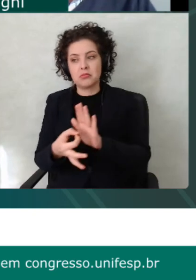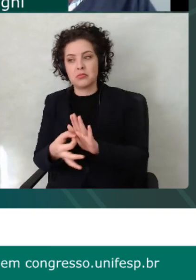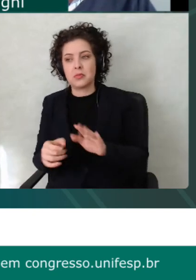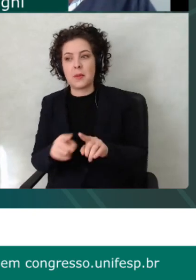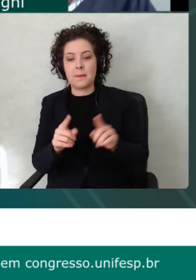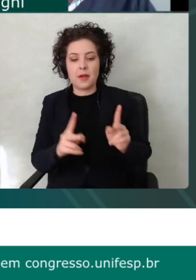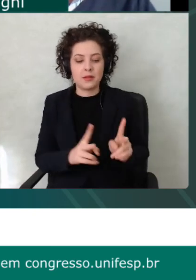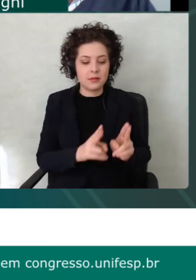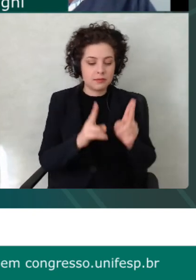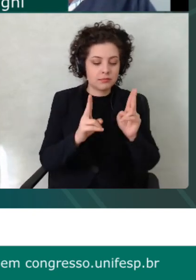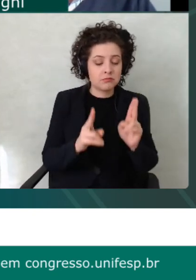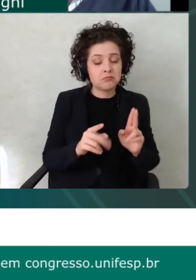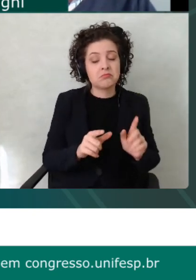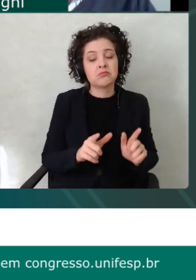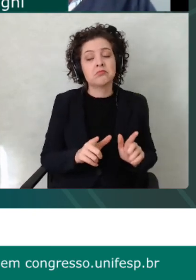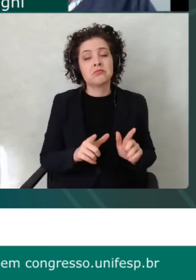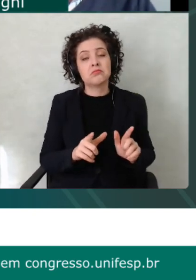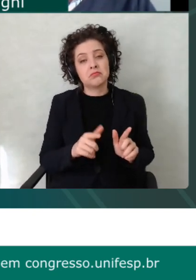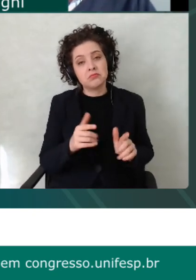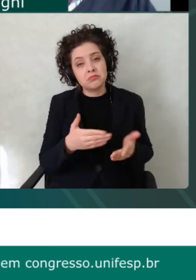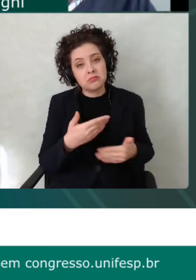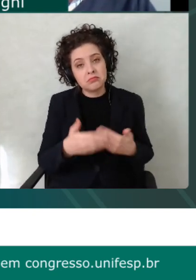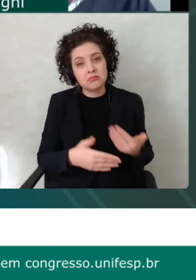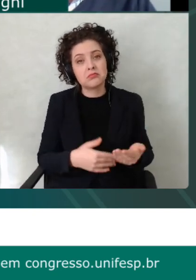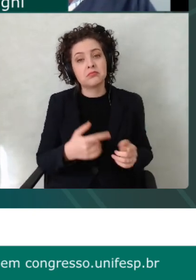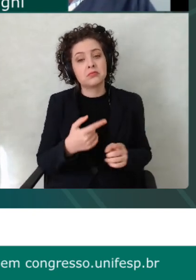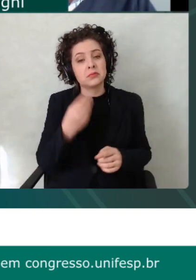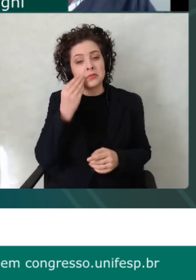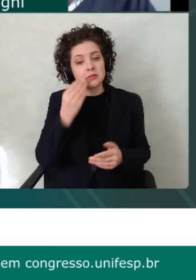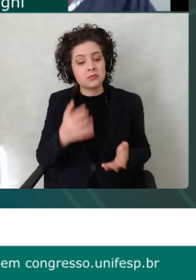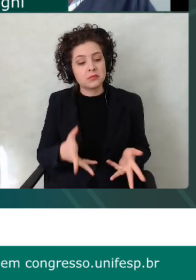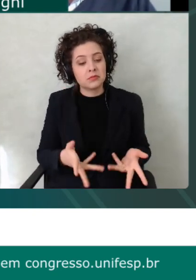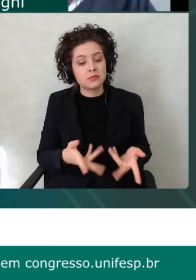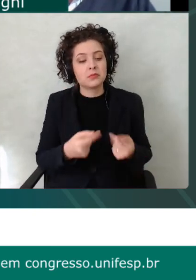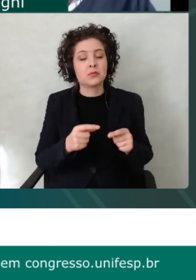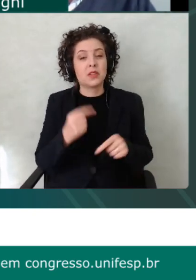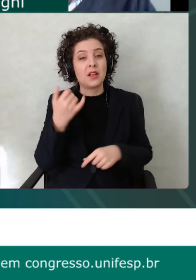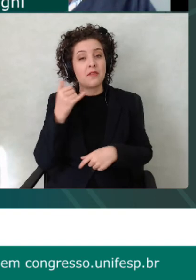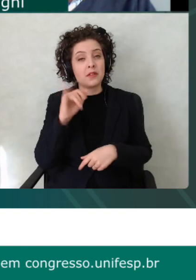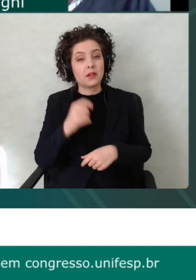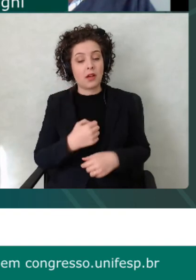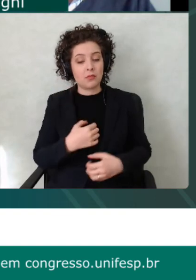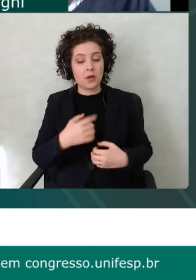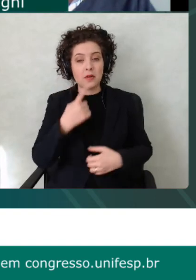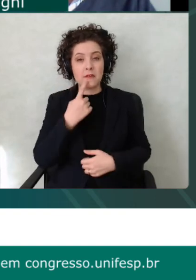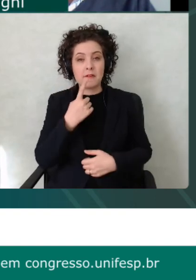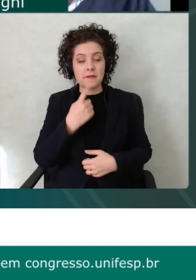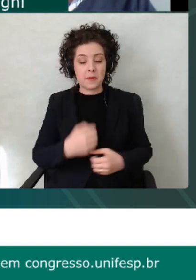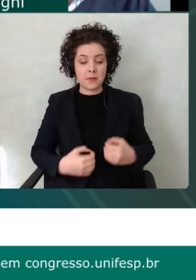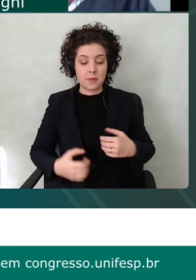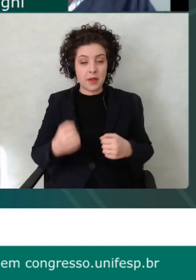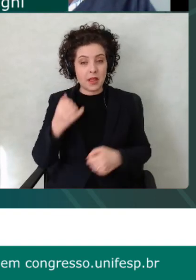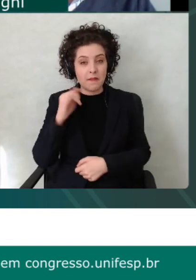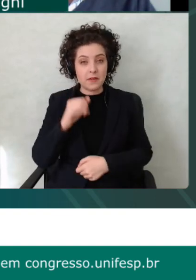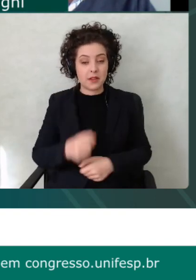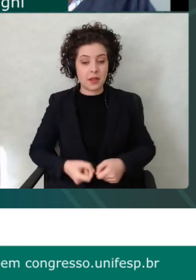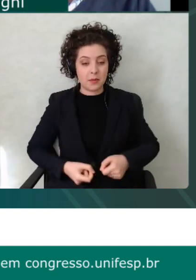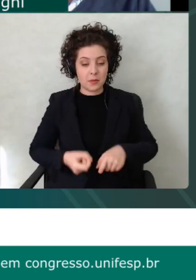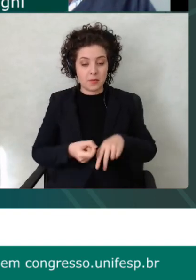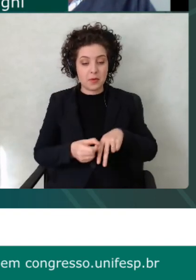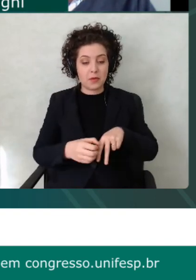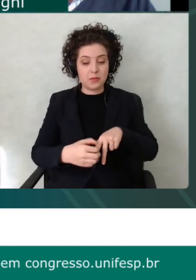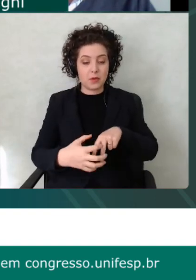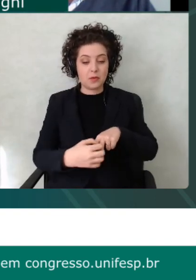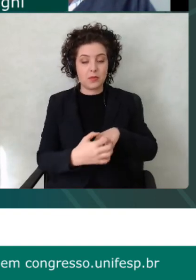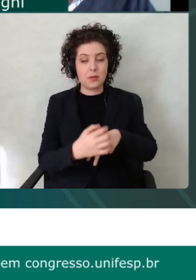né? E estamos otimizando ao máximo a anticoagulação ou a prevenção de fenômenos tromboembólicos desses indivíduos.